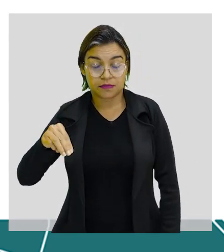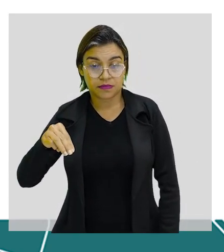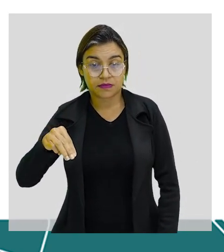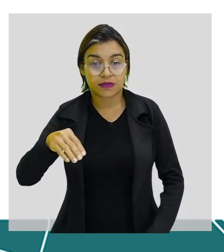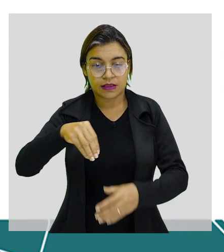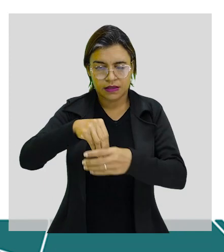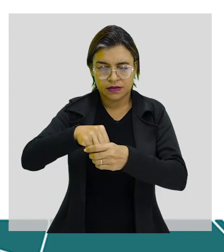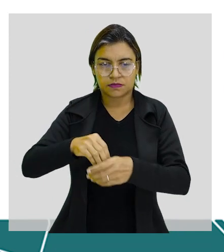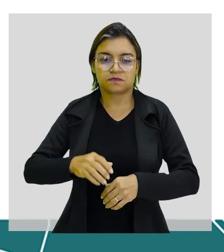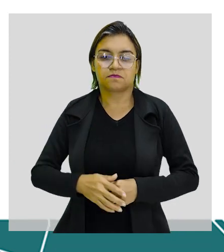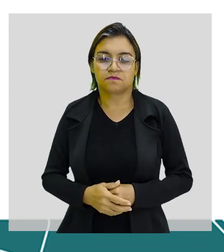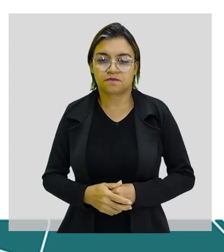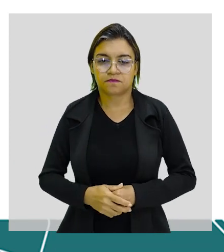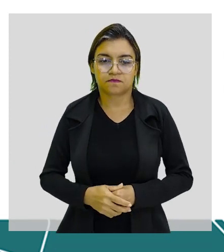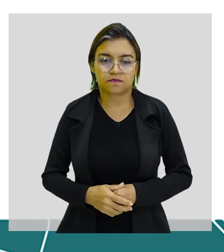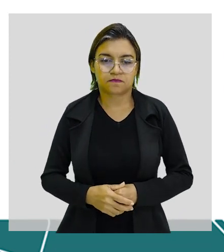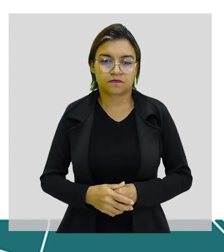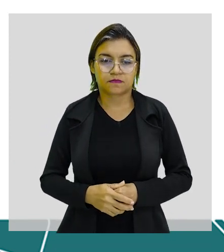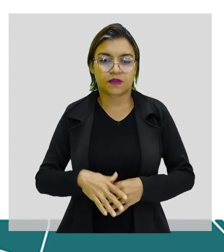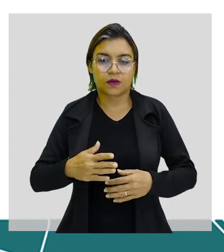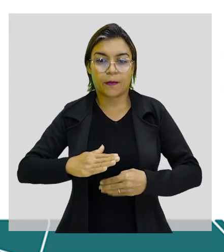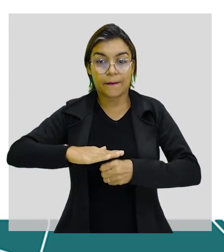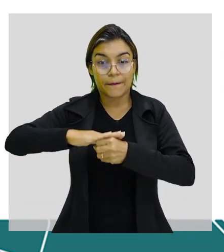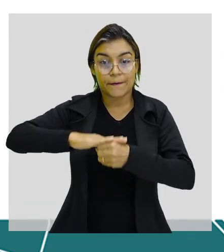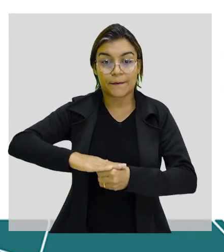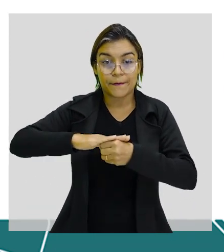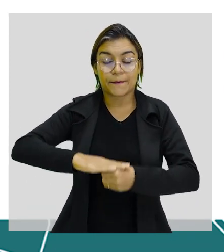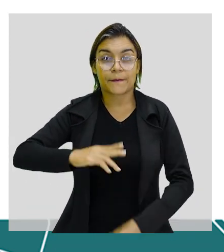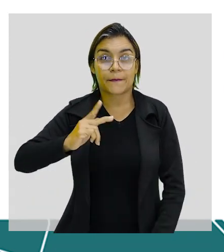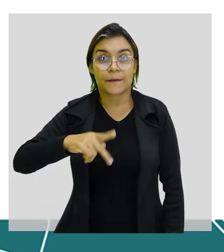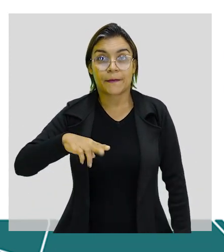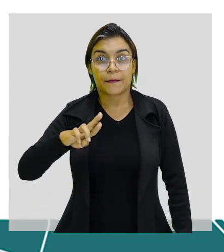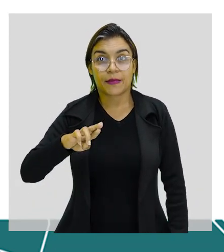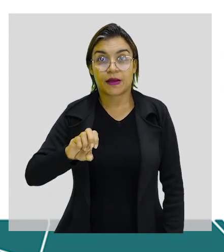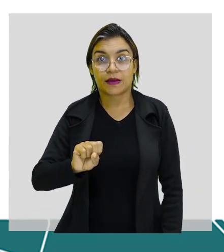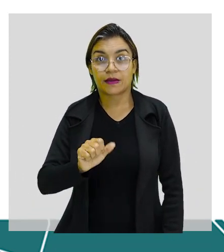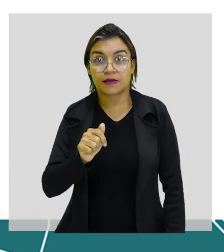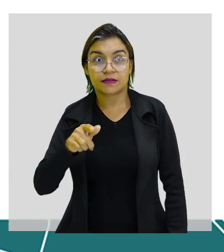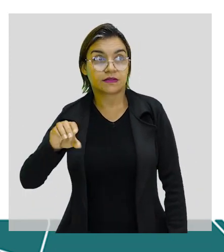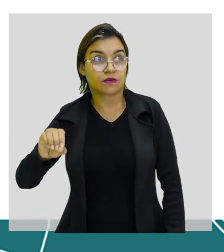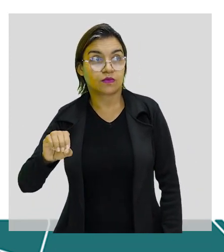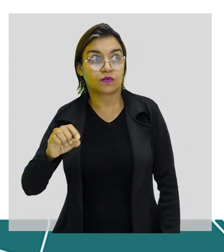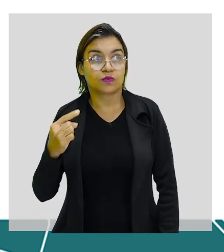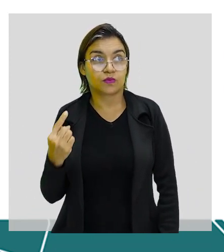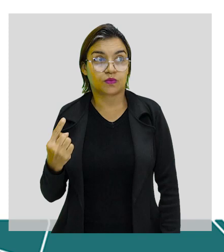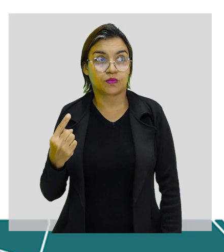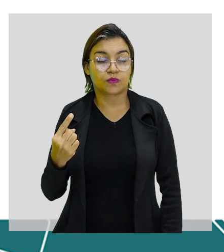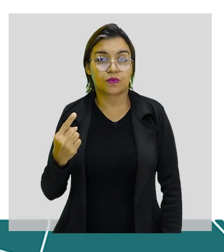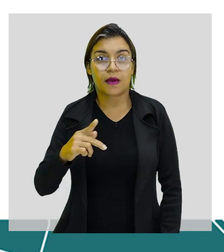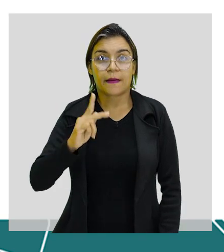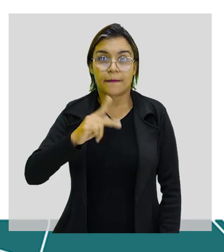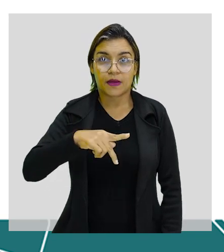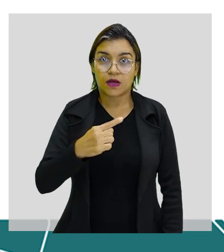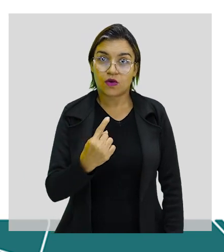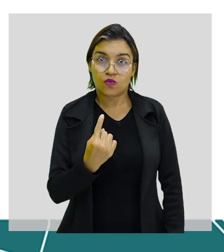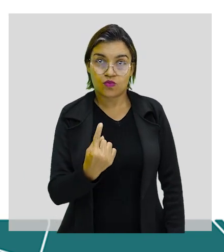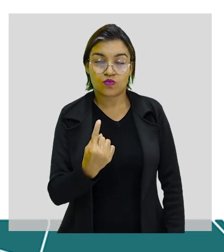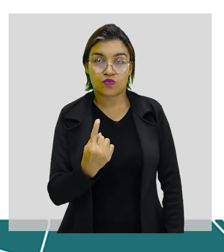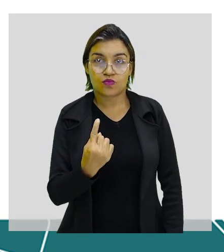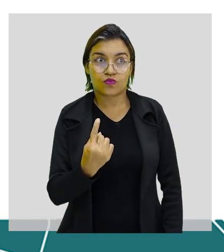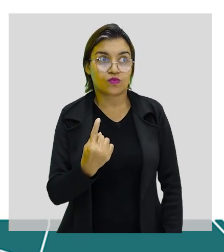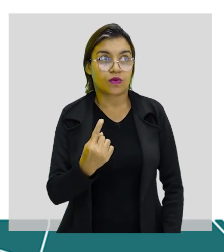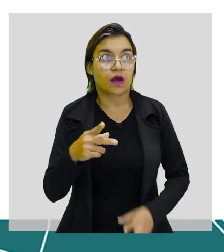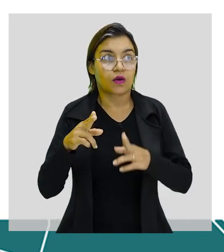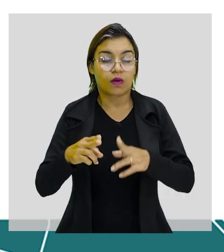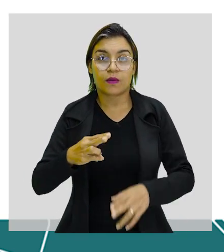Então vamos logo colocar aqui os dados, né? Vou chamar aqui de pressão 1, que é 3 atm.